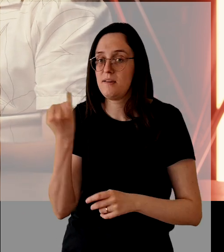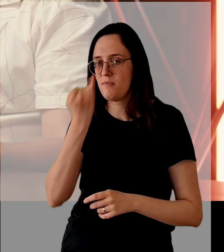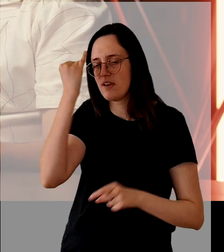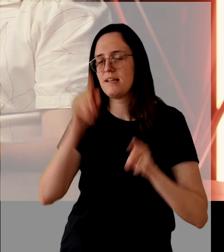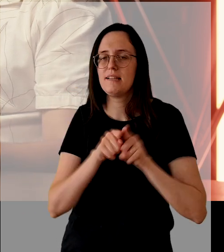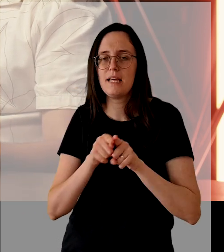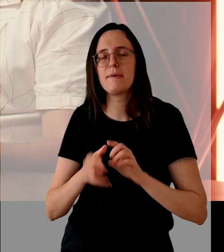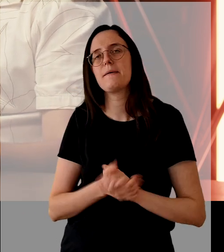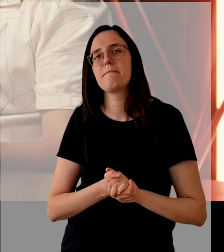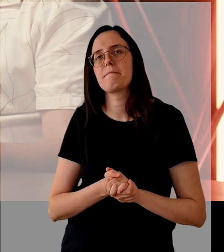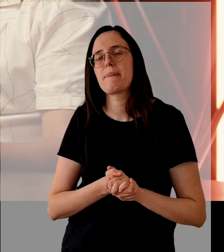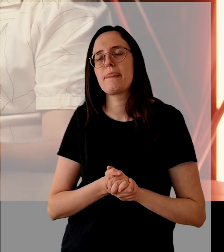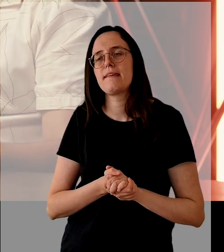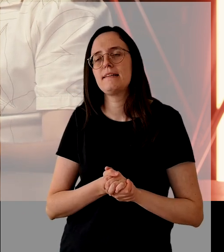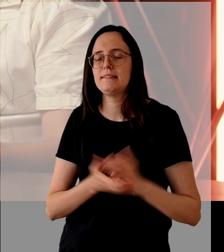importante, né?